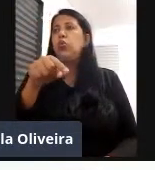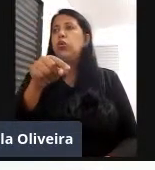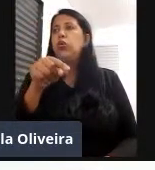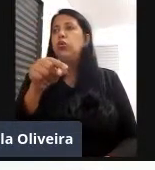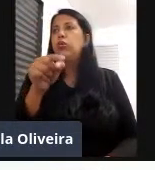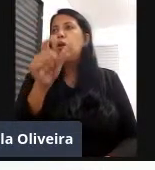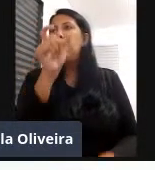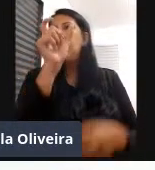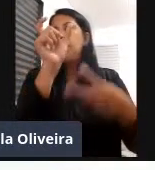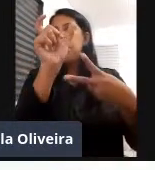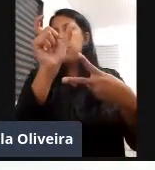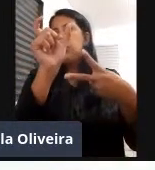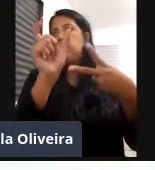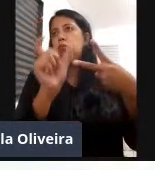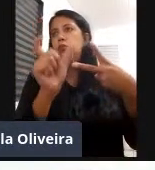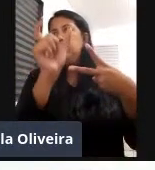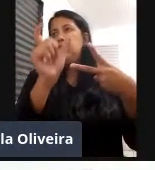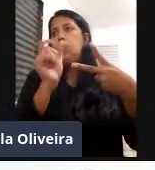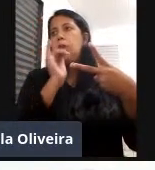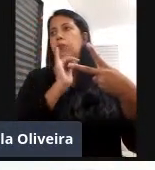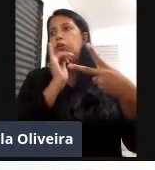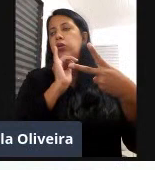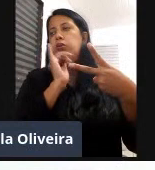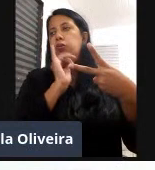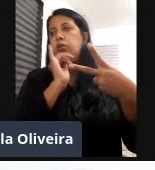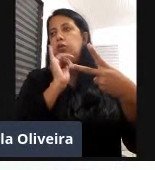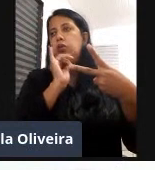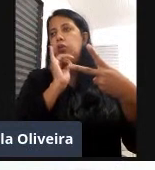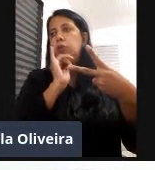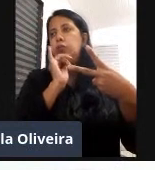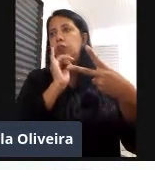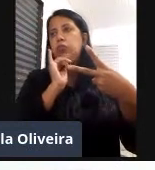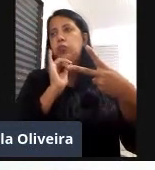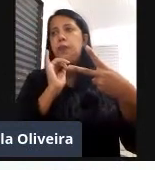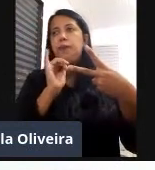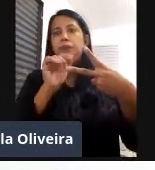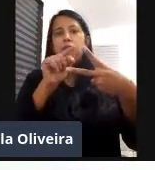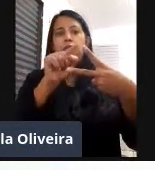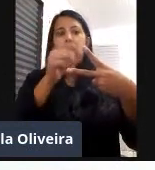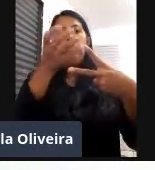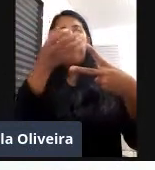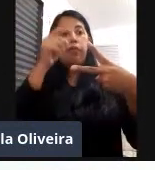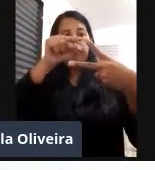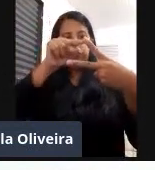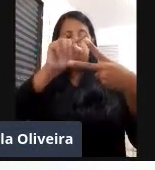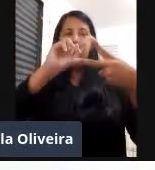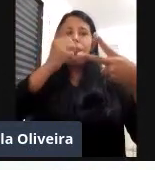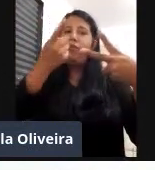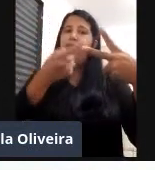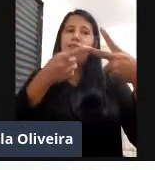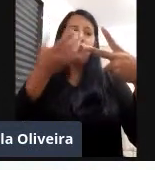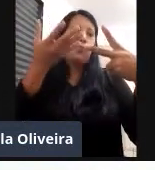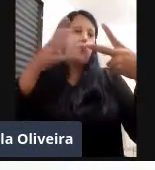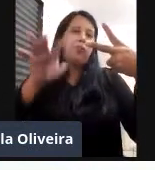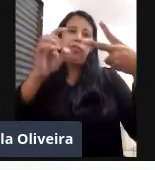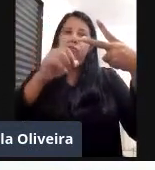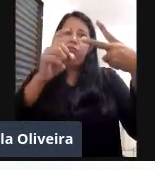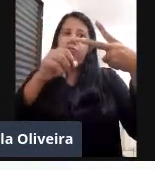não contenha nenhum dos termos que eu sei. Os resultados não contêm o termo